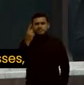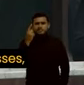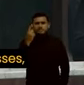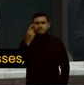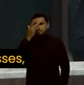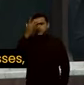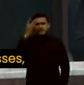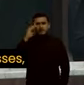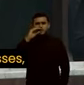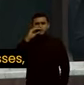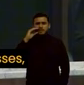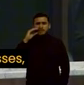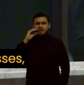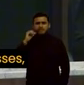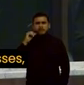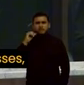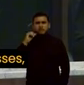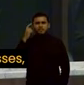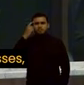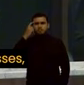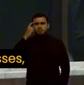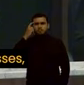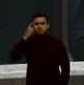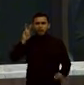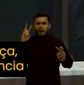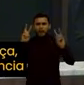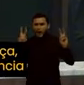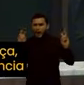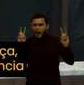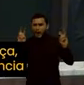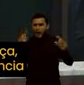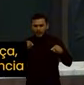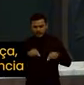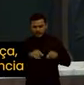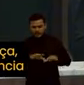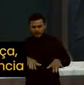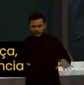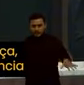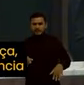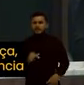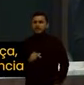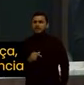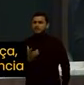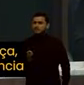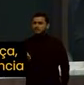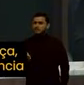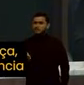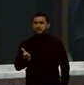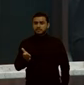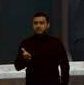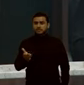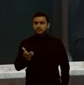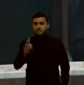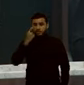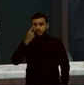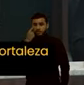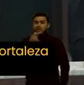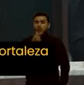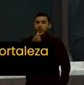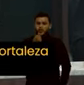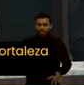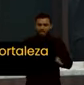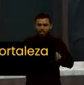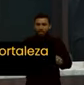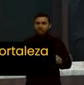em acessar, em discutir interesses, preferências sexuais de criança, a não ser que ele tenha tendência para a pedofilia.